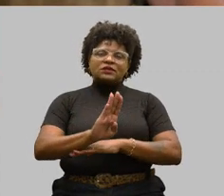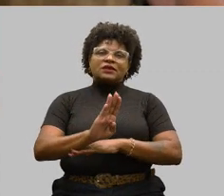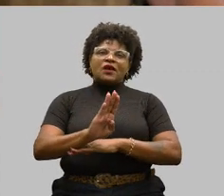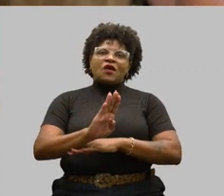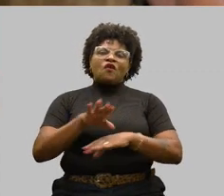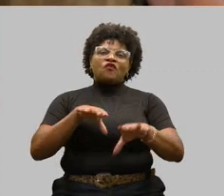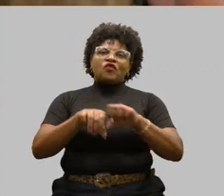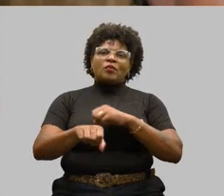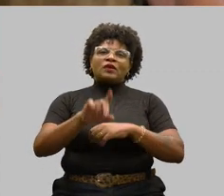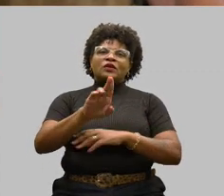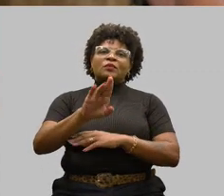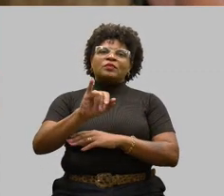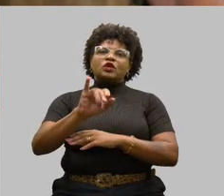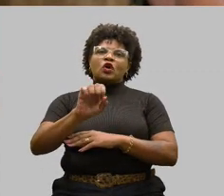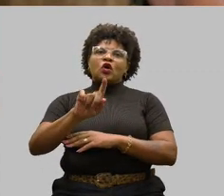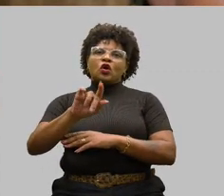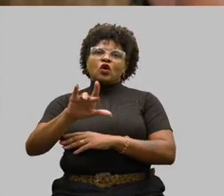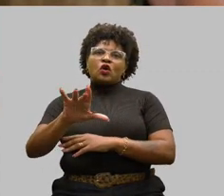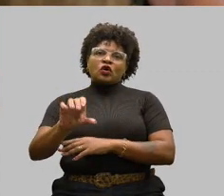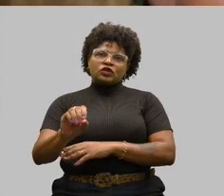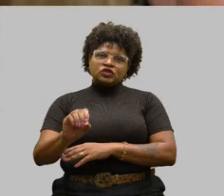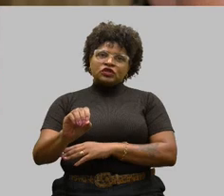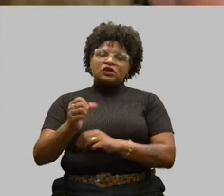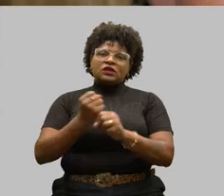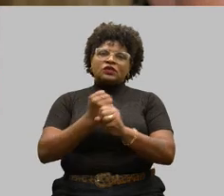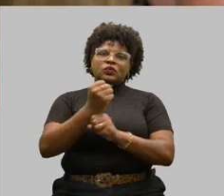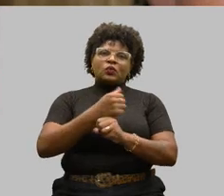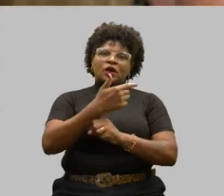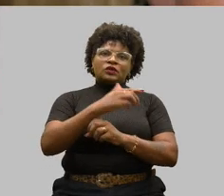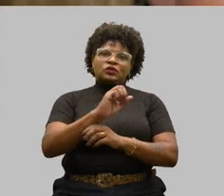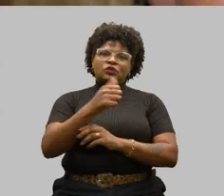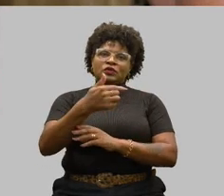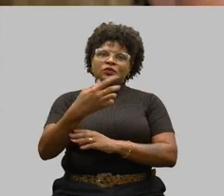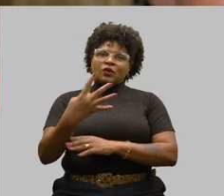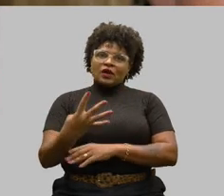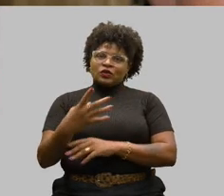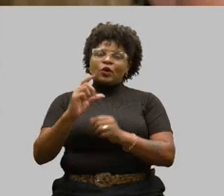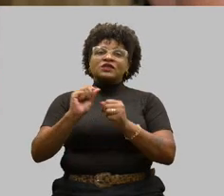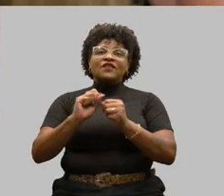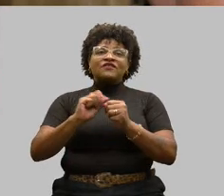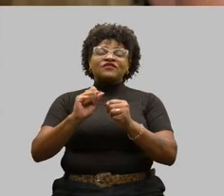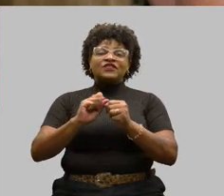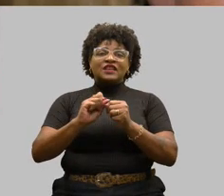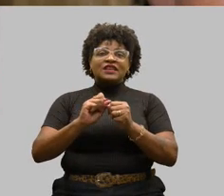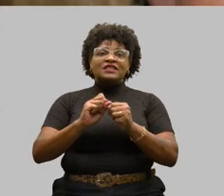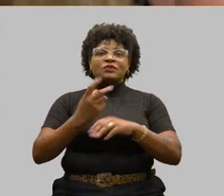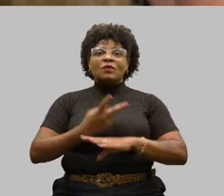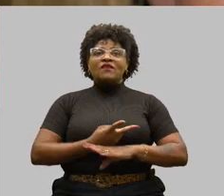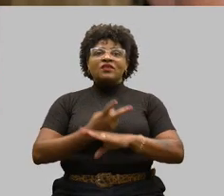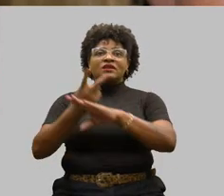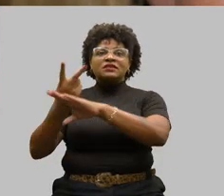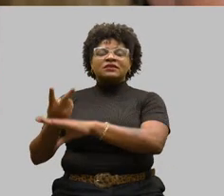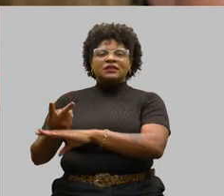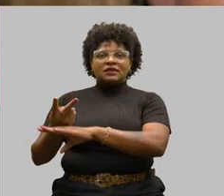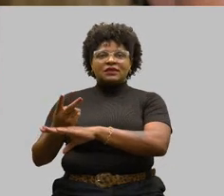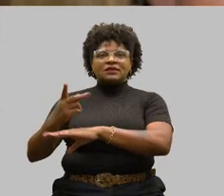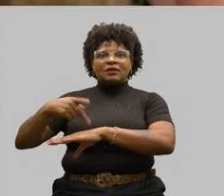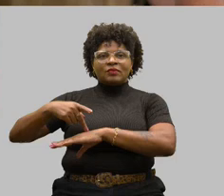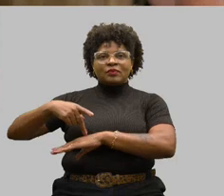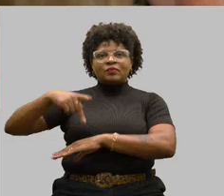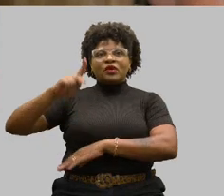em 2014 surge uma oportunidade de intercâmbio e apesar de ter sido